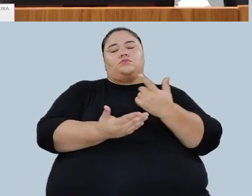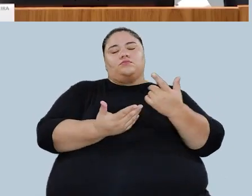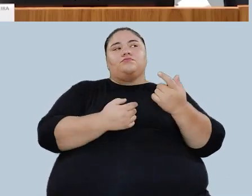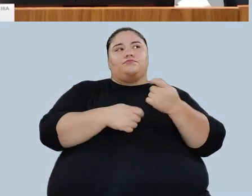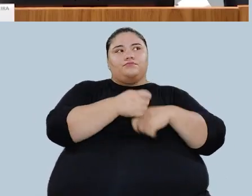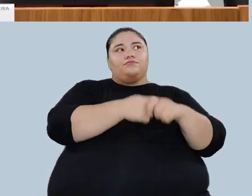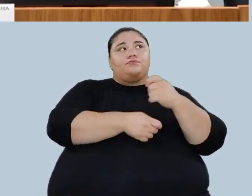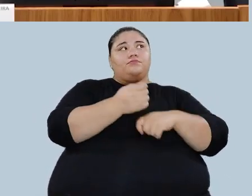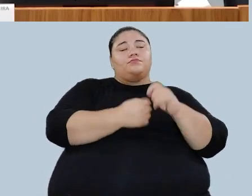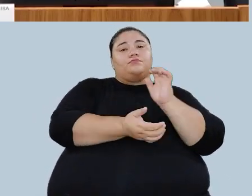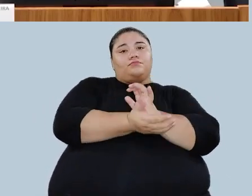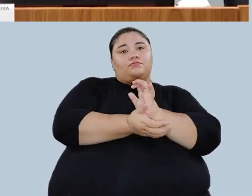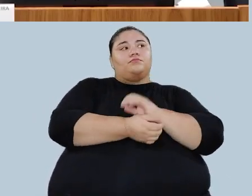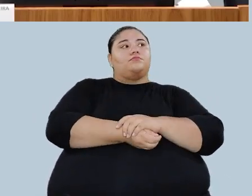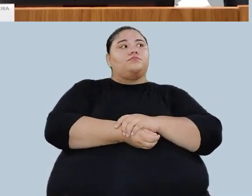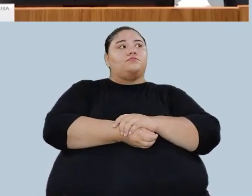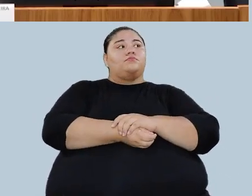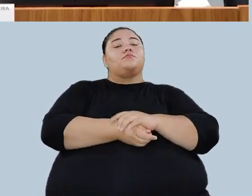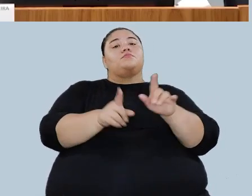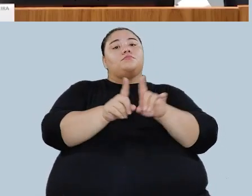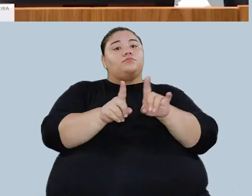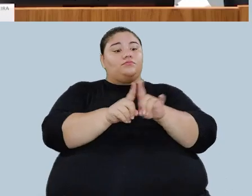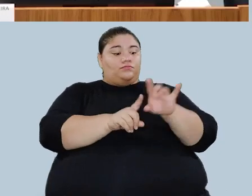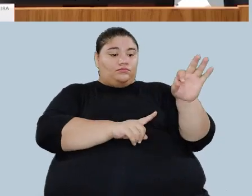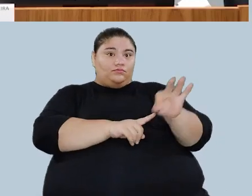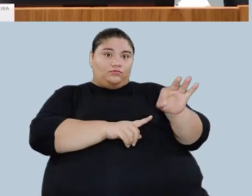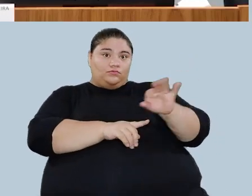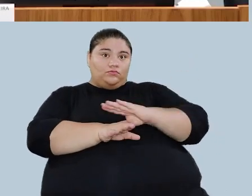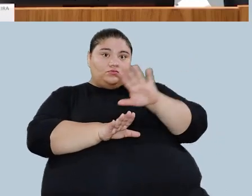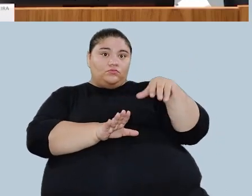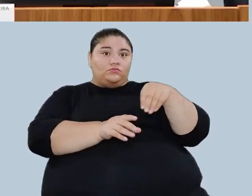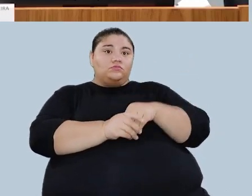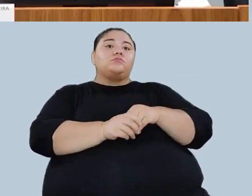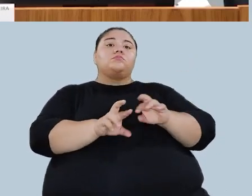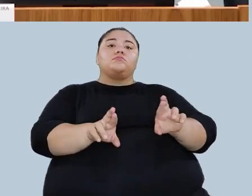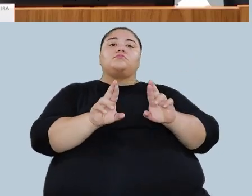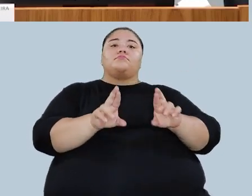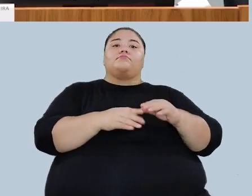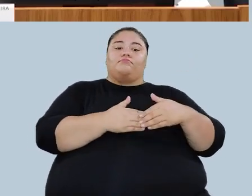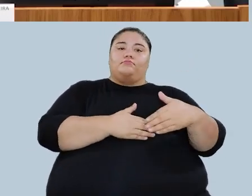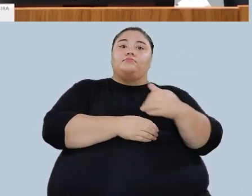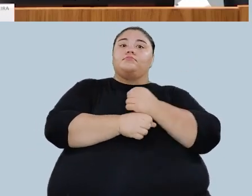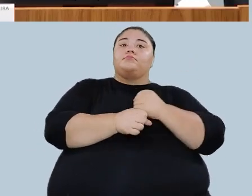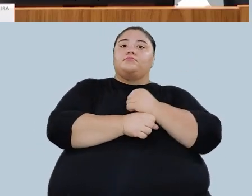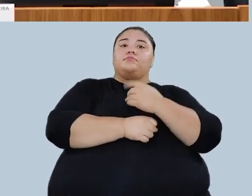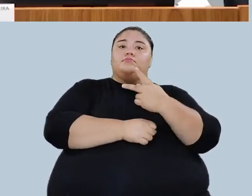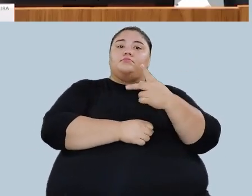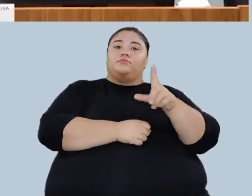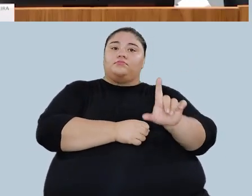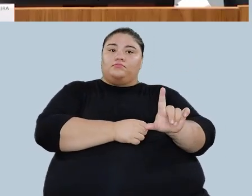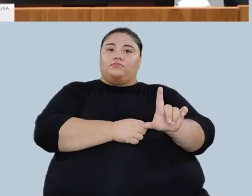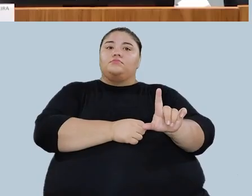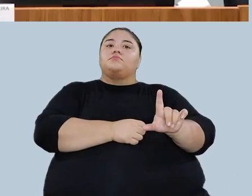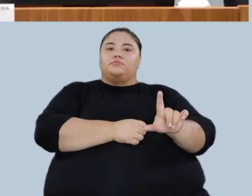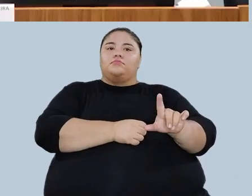financeiras. E também, no que corresponde às alíquotas, todos estão numa expectativa muito grande, que deve sair esse ano um PL com as